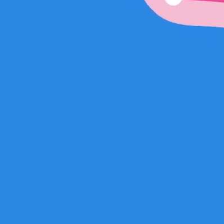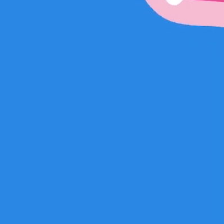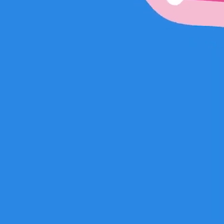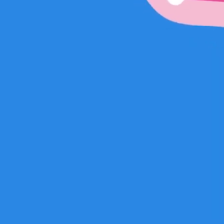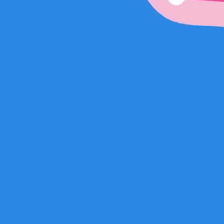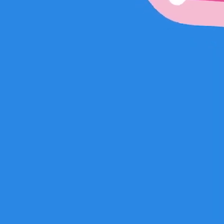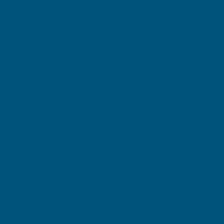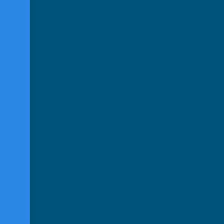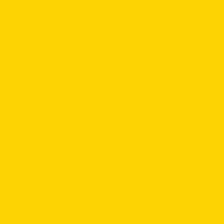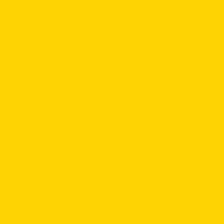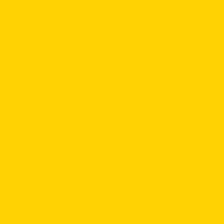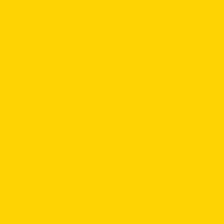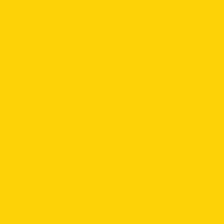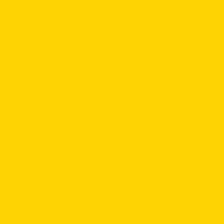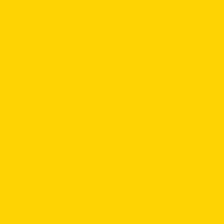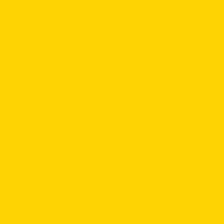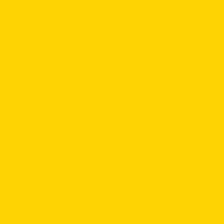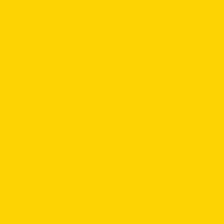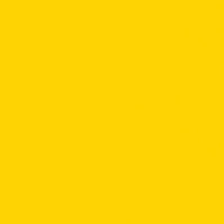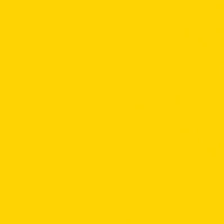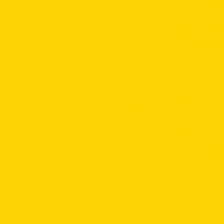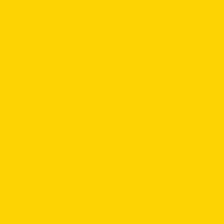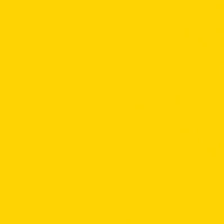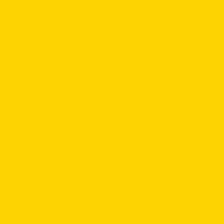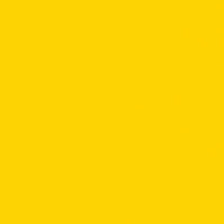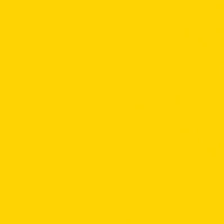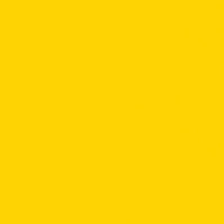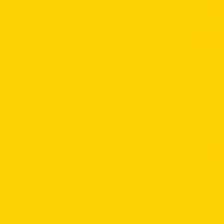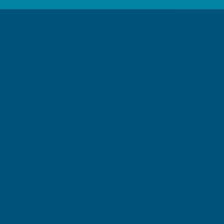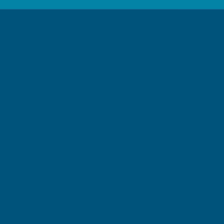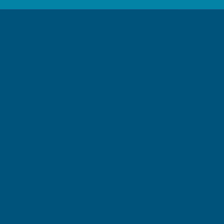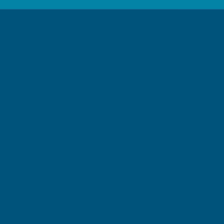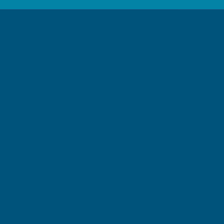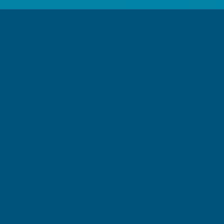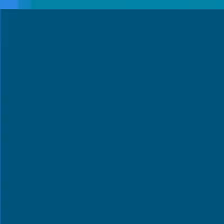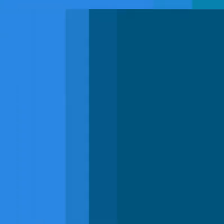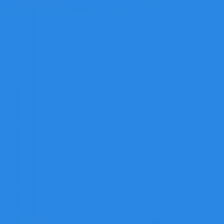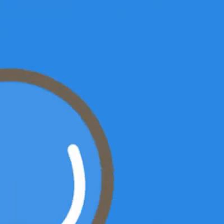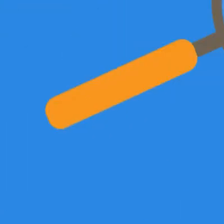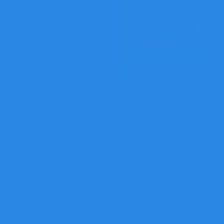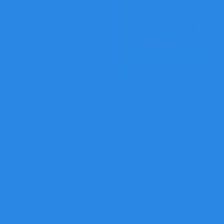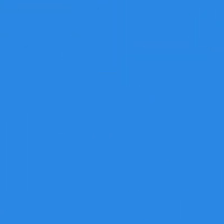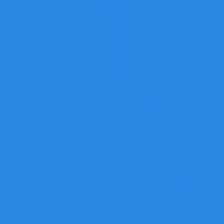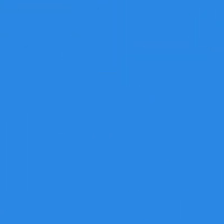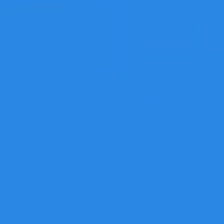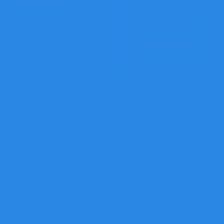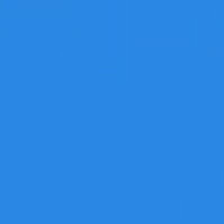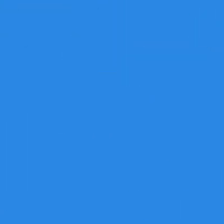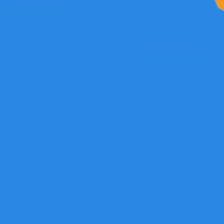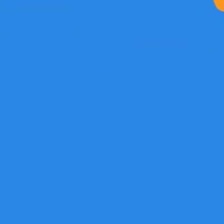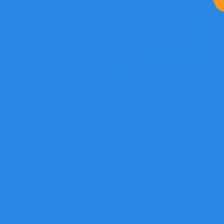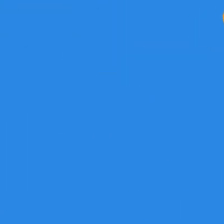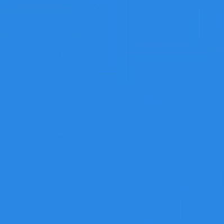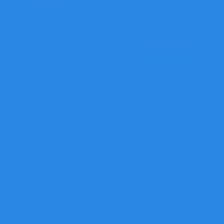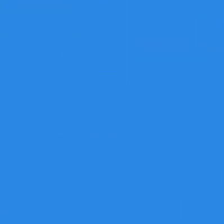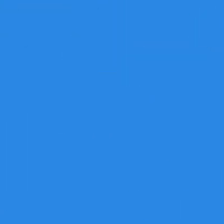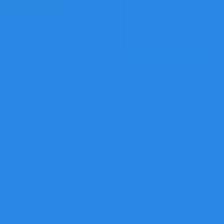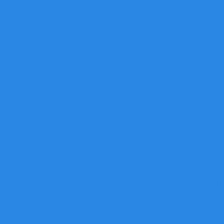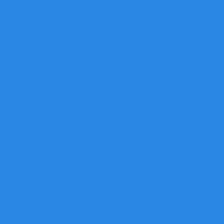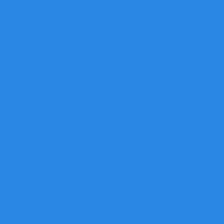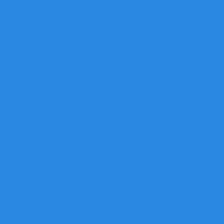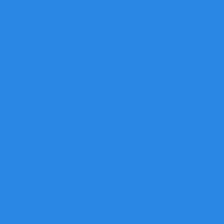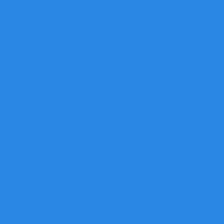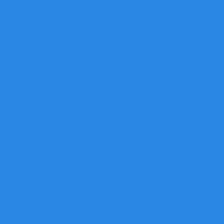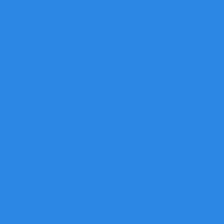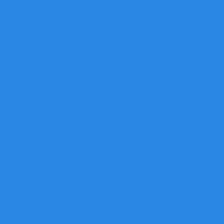chances de cura. Por isso, fique atento a alguns dos sinais mais comuns. caroços no pescoço, nas axilas e na